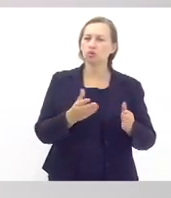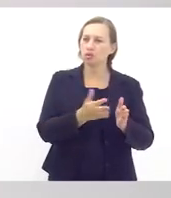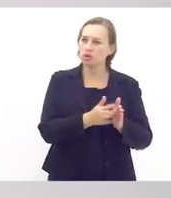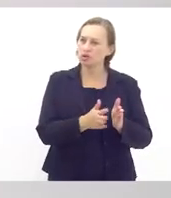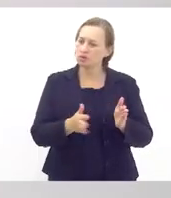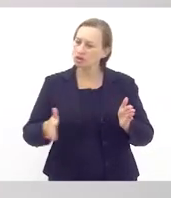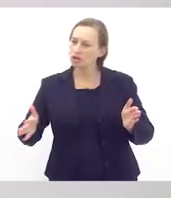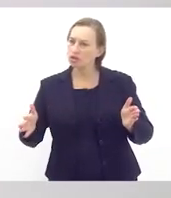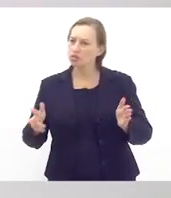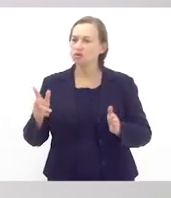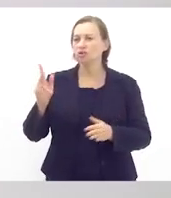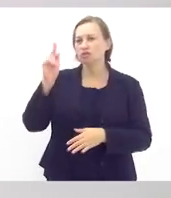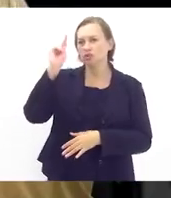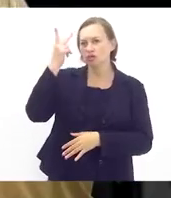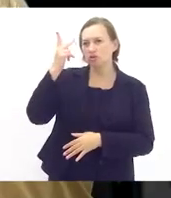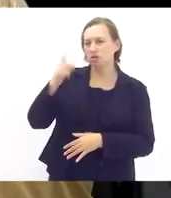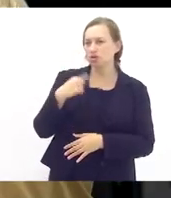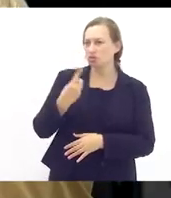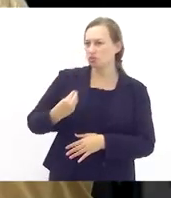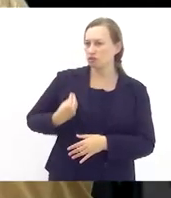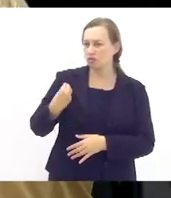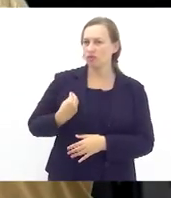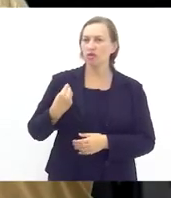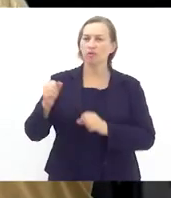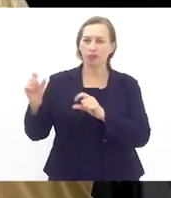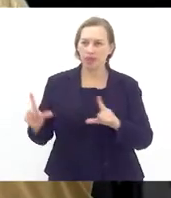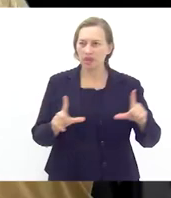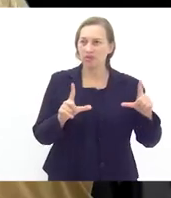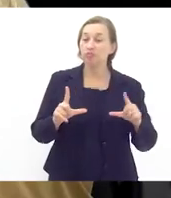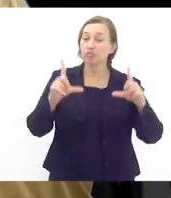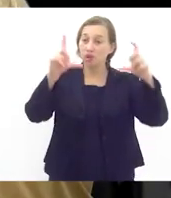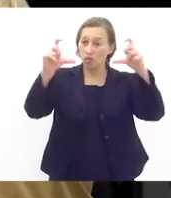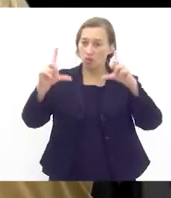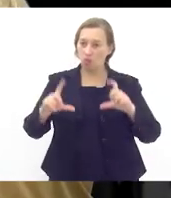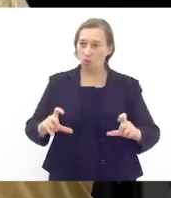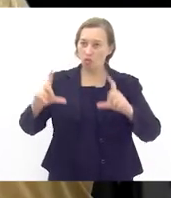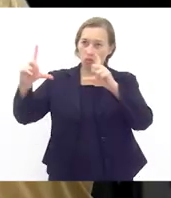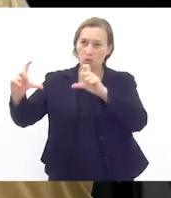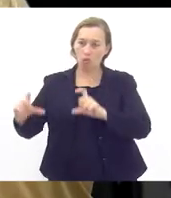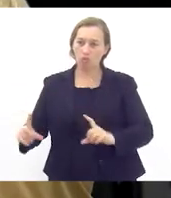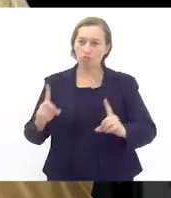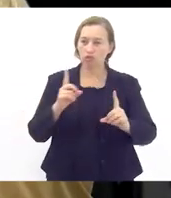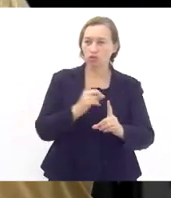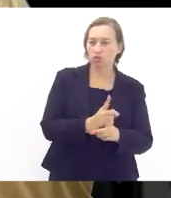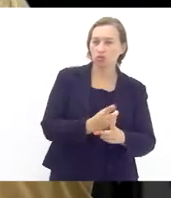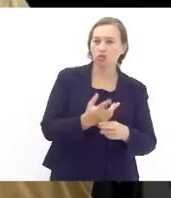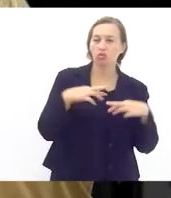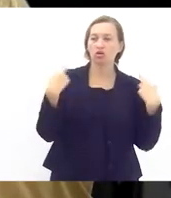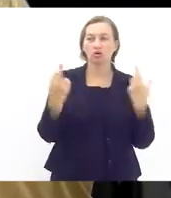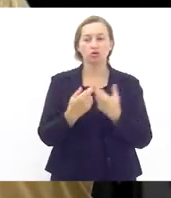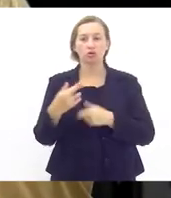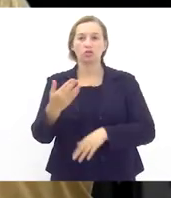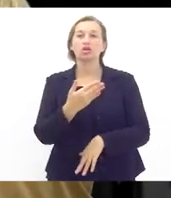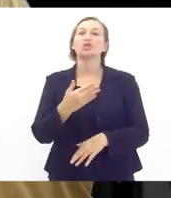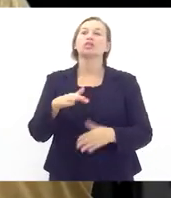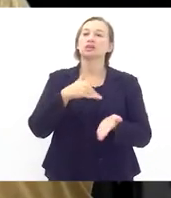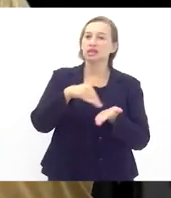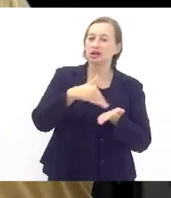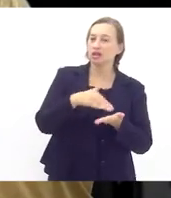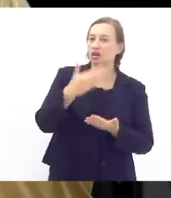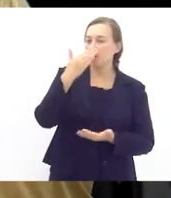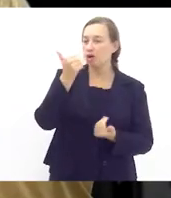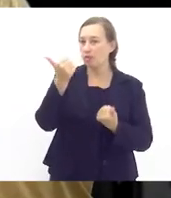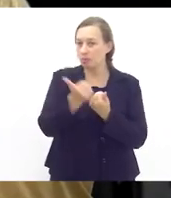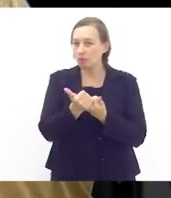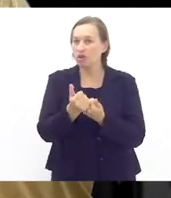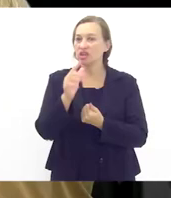pode passar tem ali fotos do nosso encontro com os secretários eu não posso deixar de agradecer o apoio da firjan